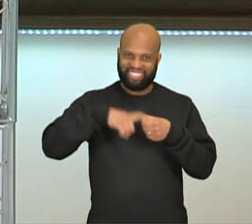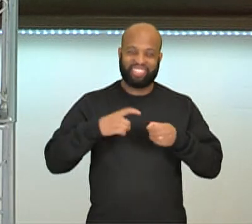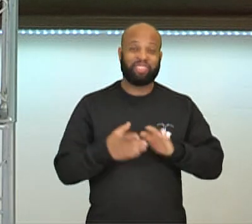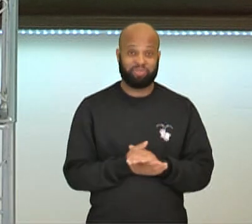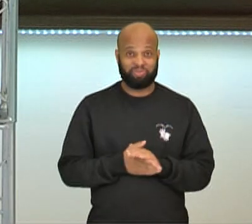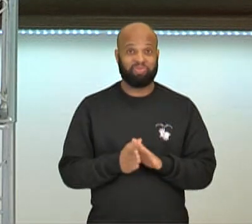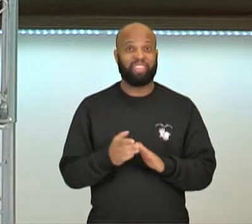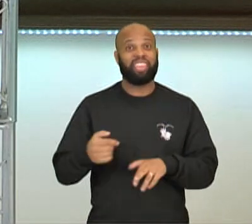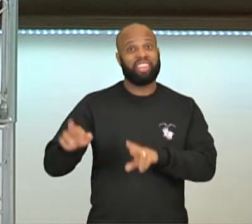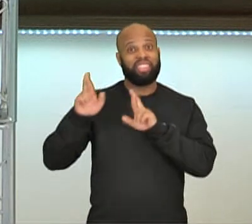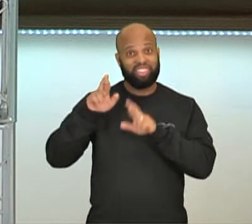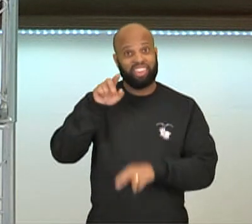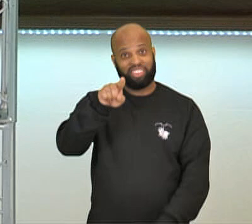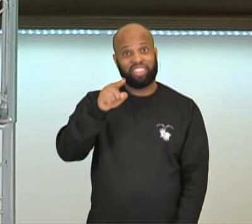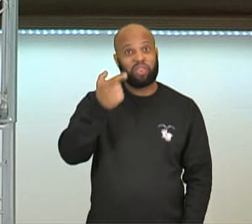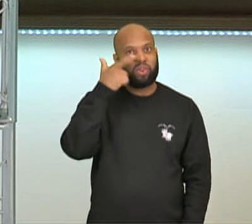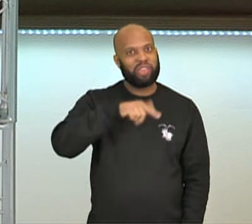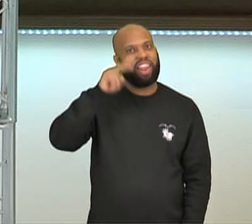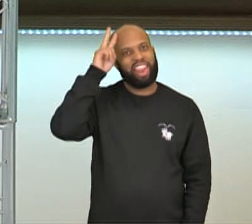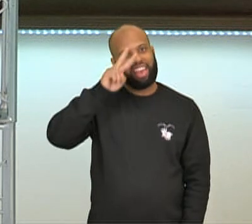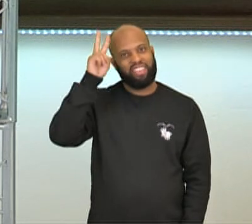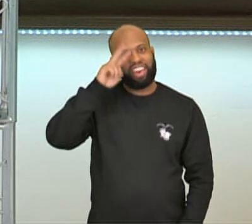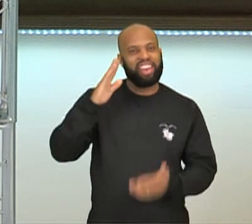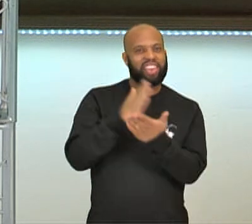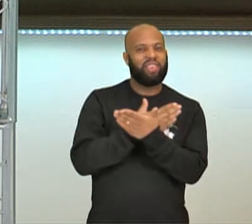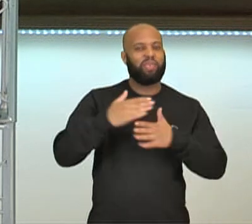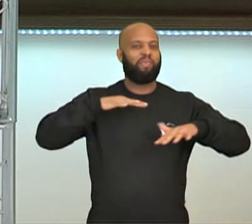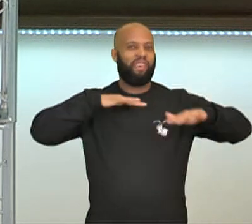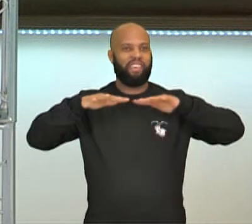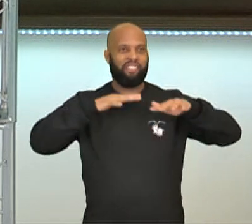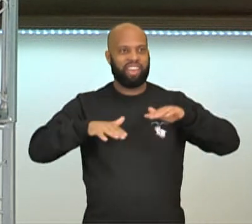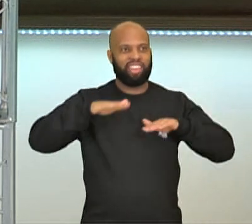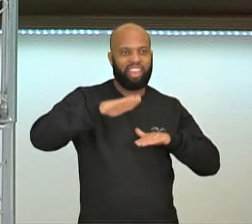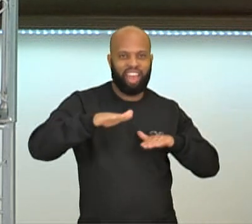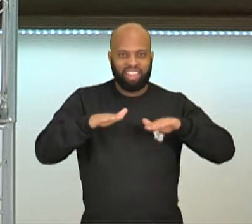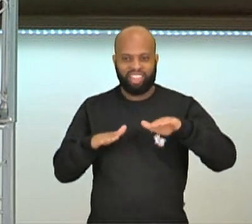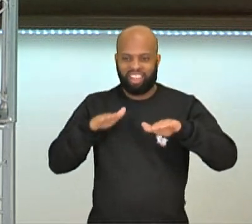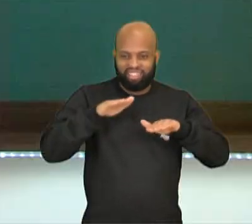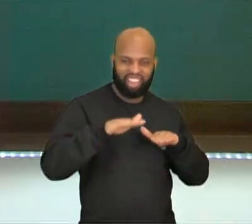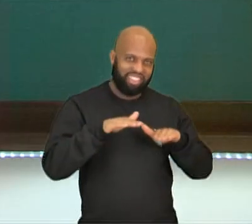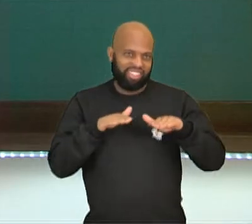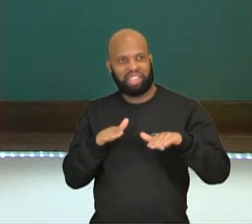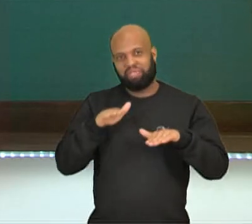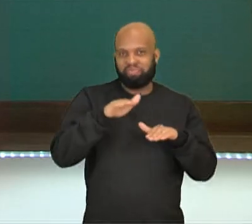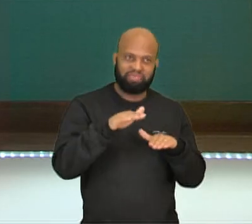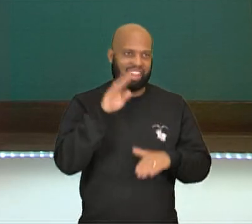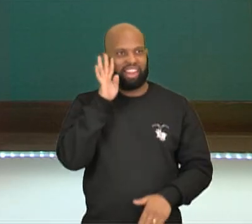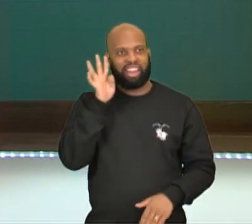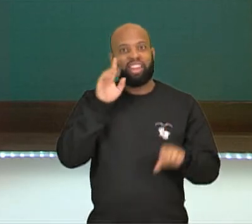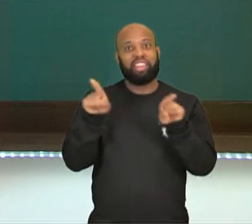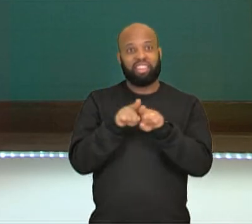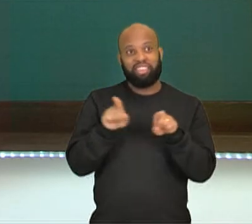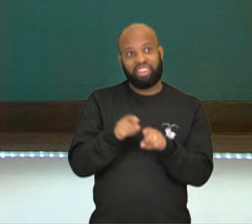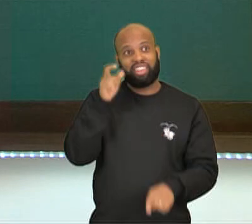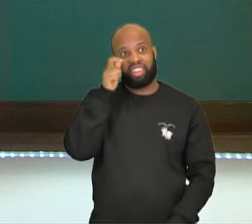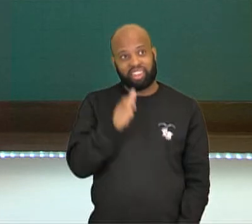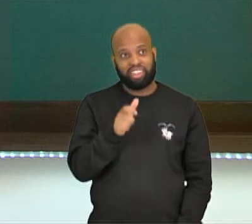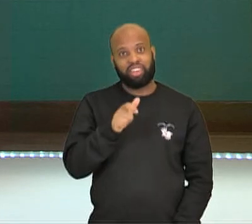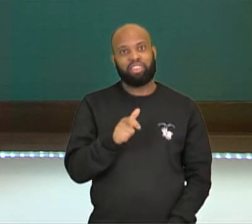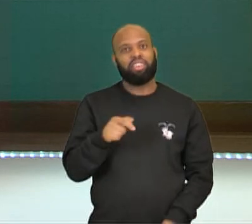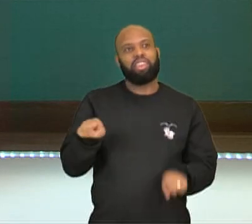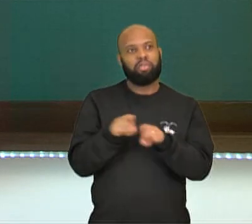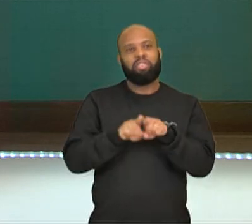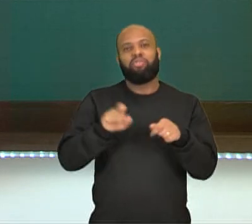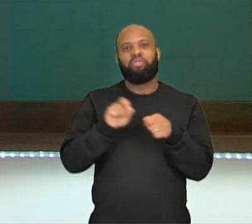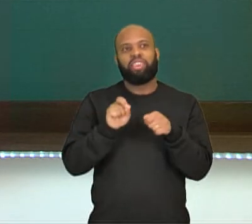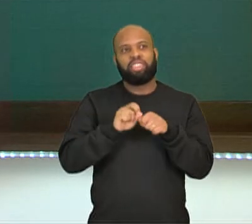Voltamos, espero que você tenha lembrado de algum movimento, até chega a ser legal, interessante a gente fazer esse